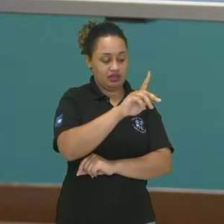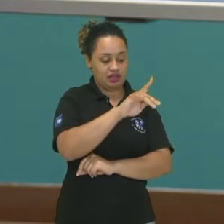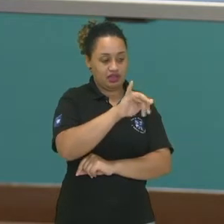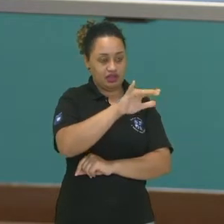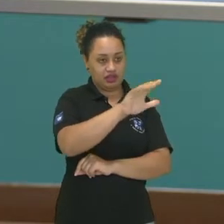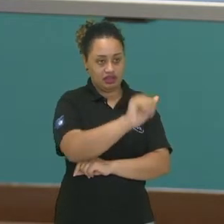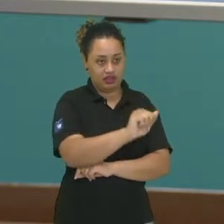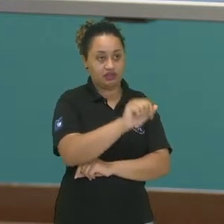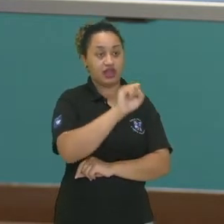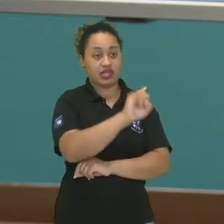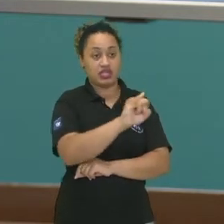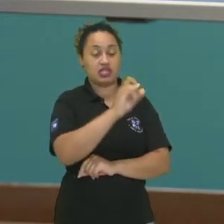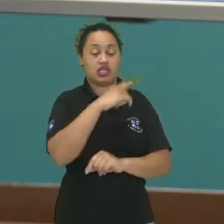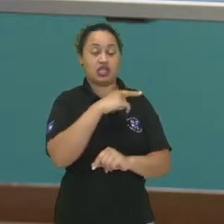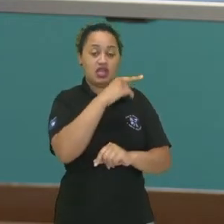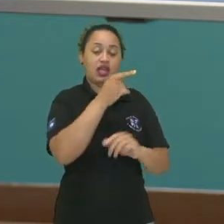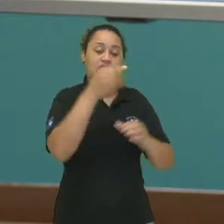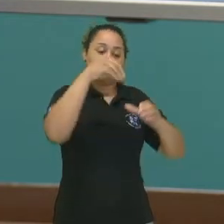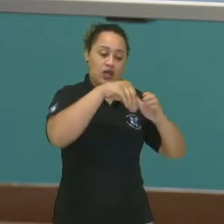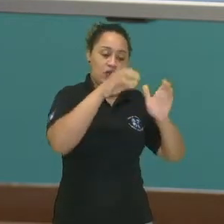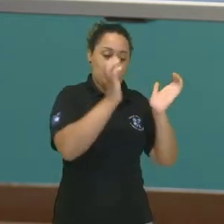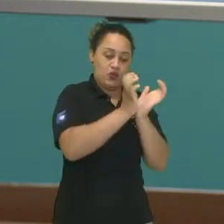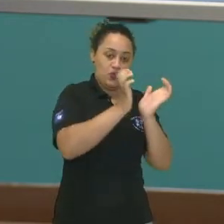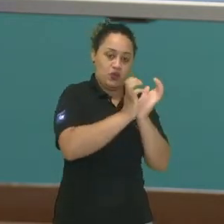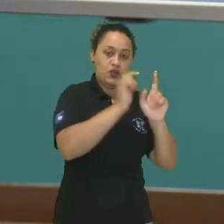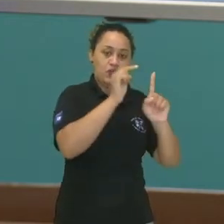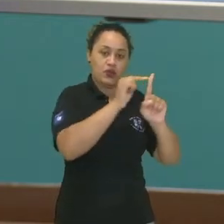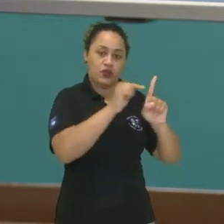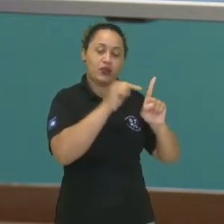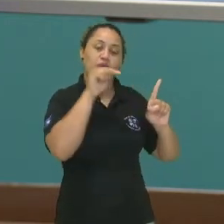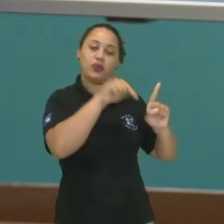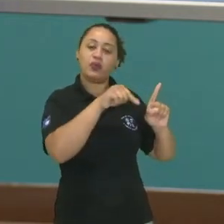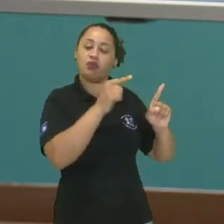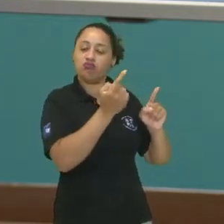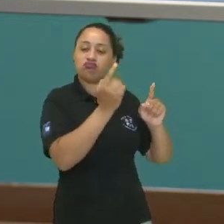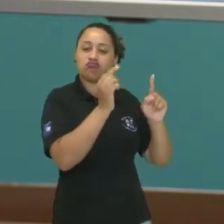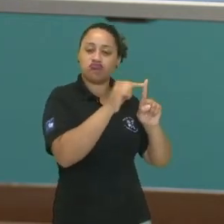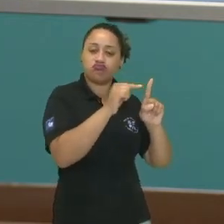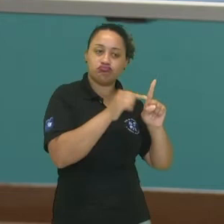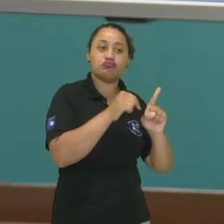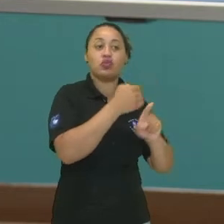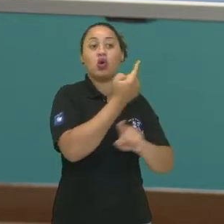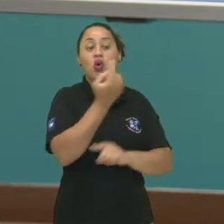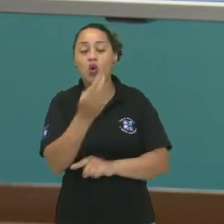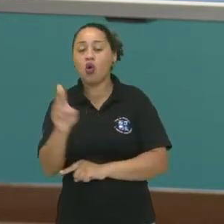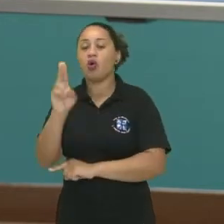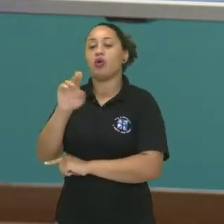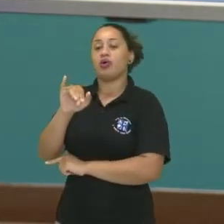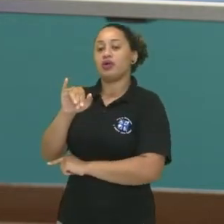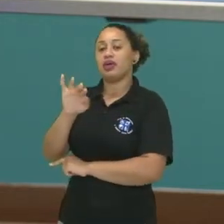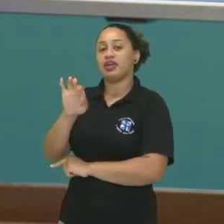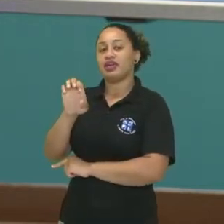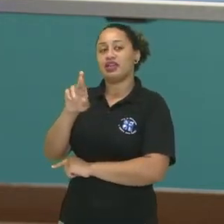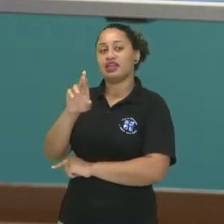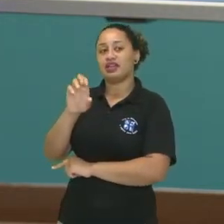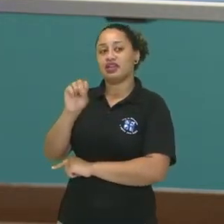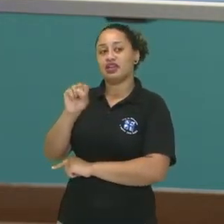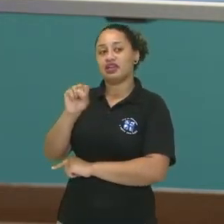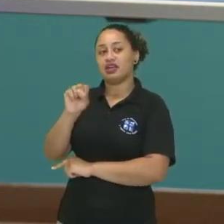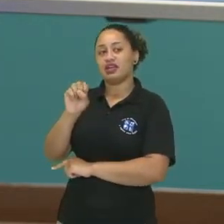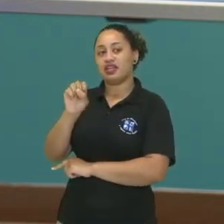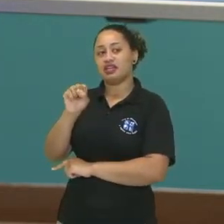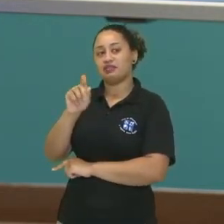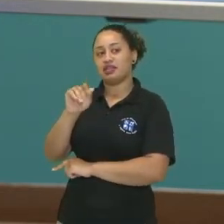quando se refere a uma relação entre indivíduos dentro de uma mesma espécie, ou interespecífica,